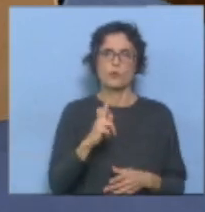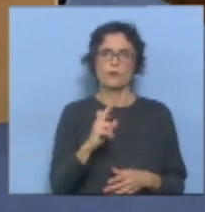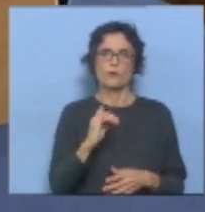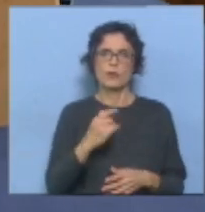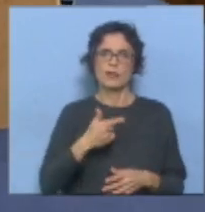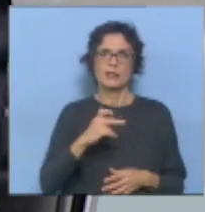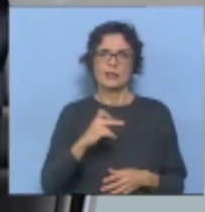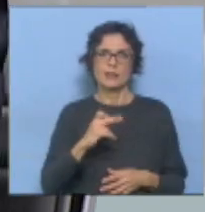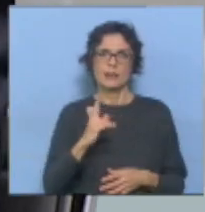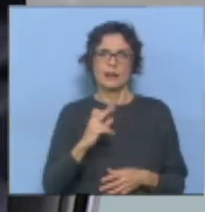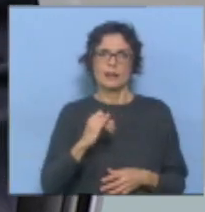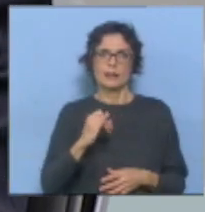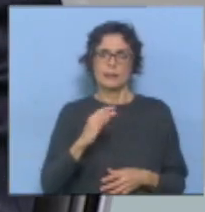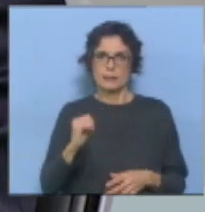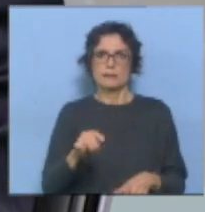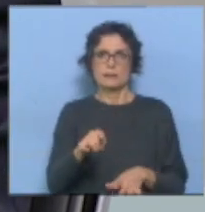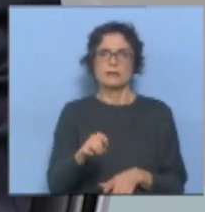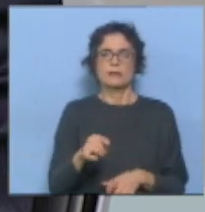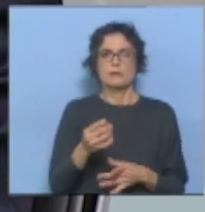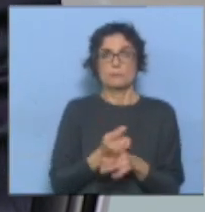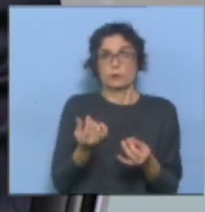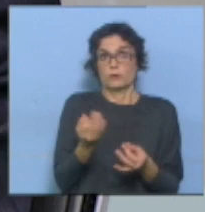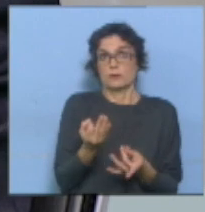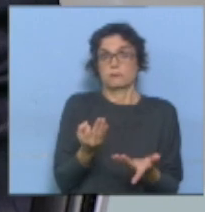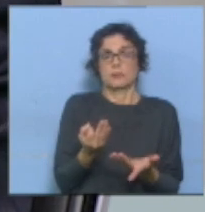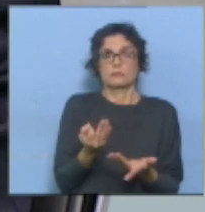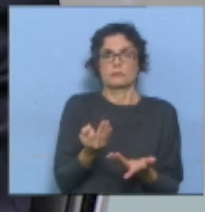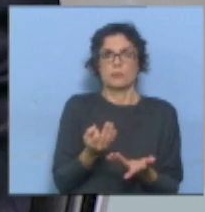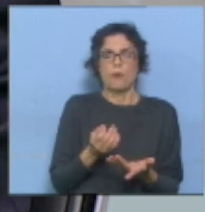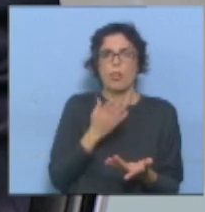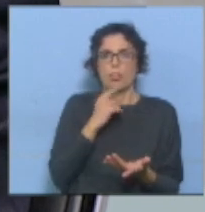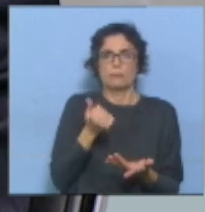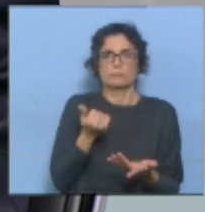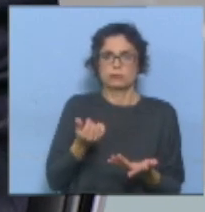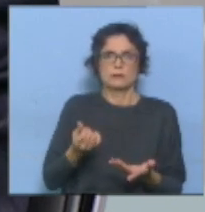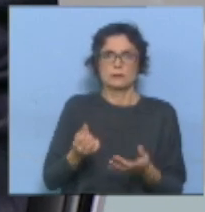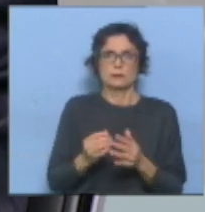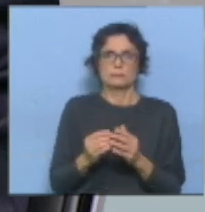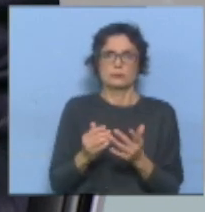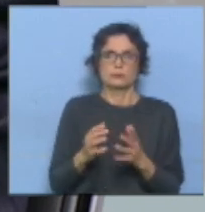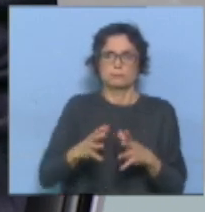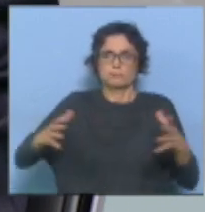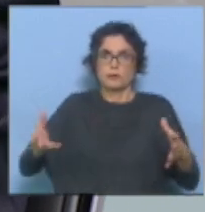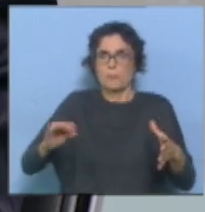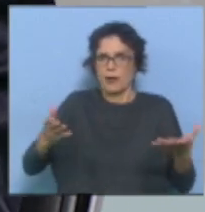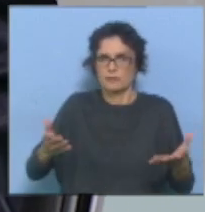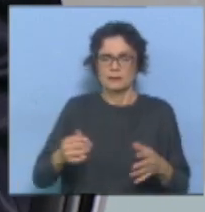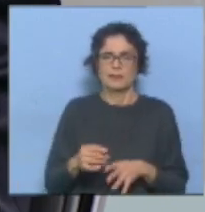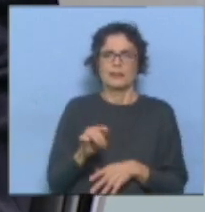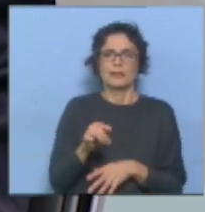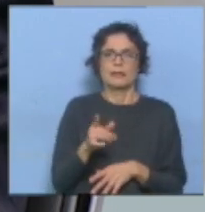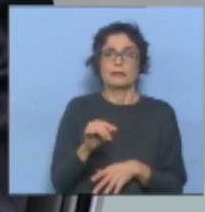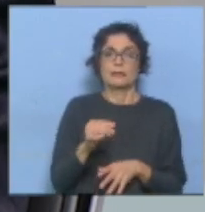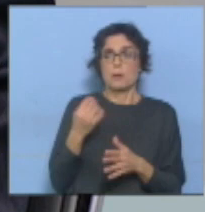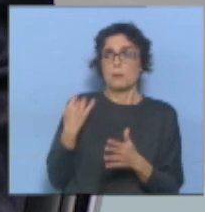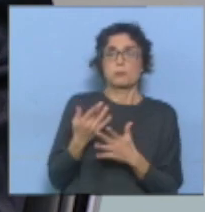porque já não dá para crescer mais nas circunstâncias em que nos encontramos. Recentemente, no Porto, unificou-se